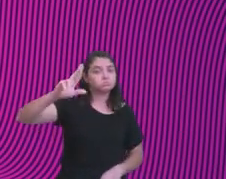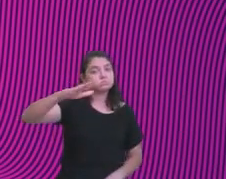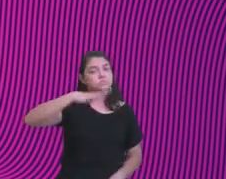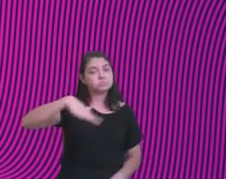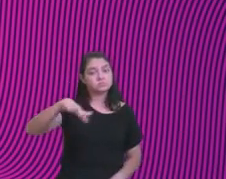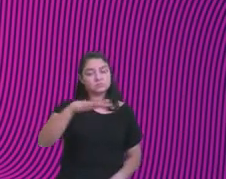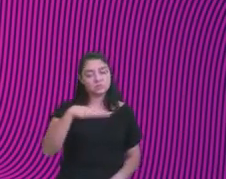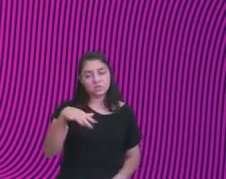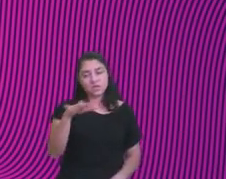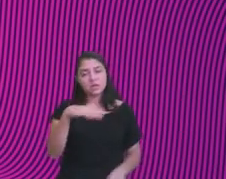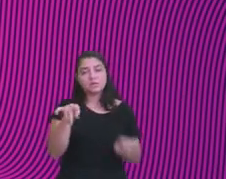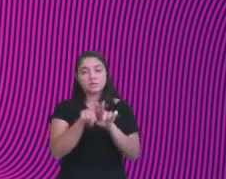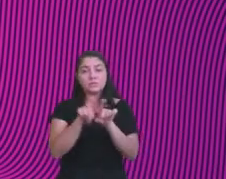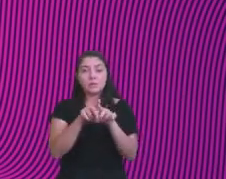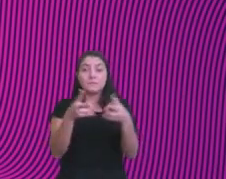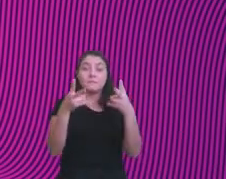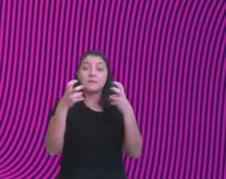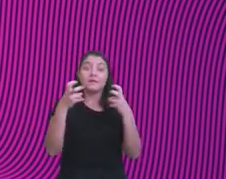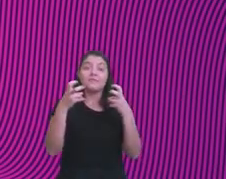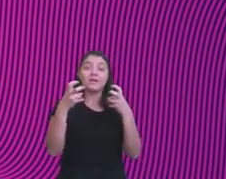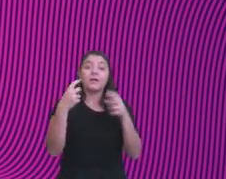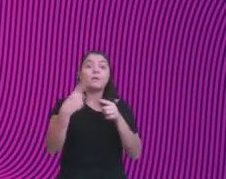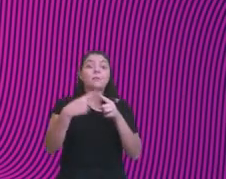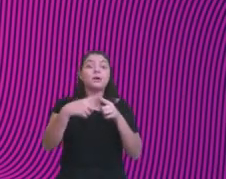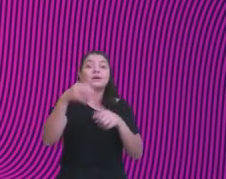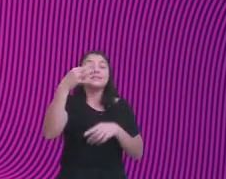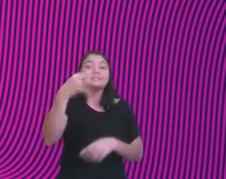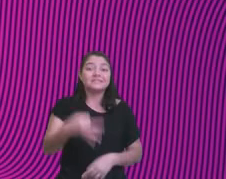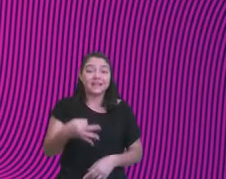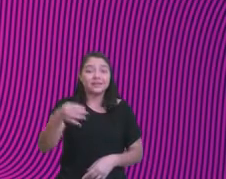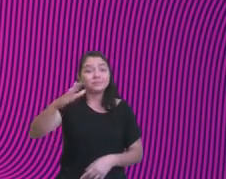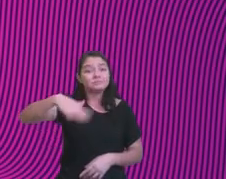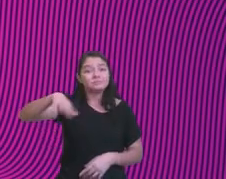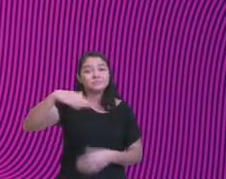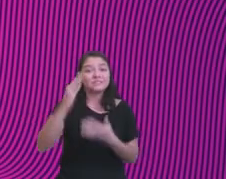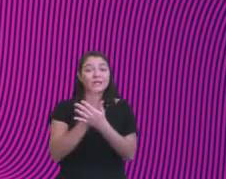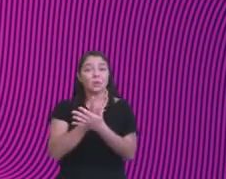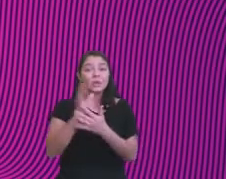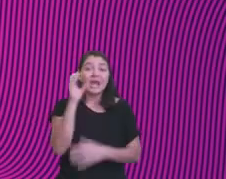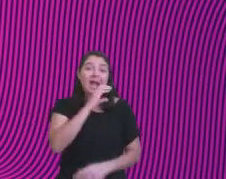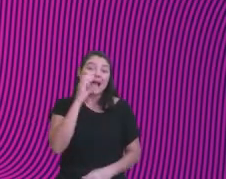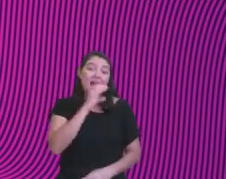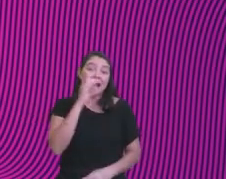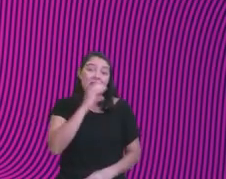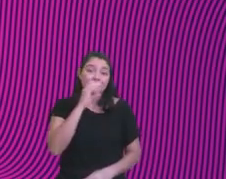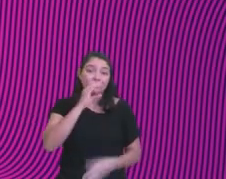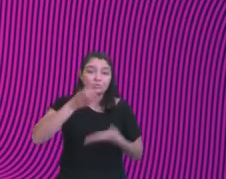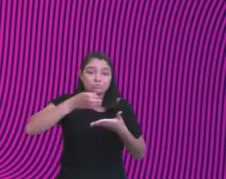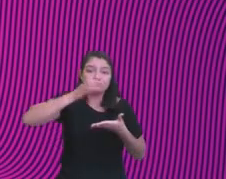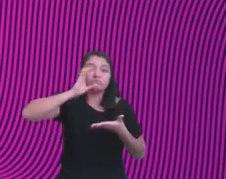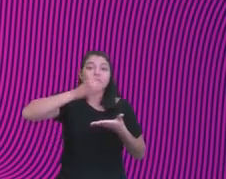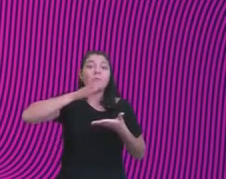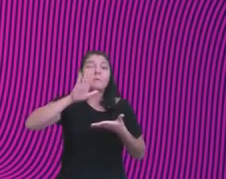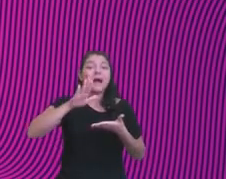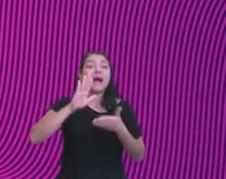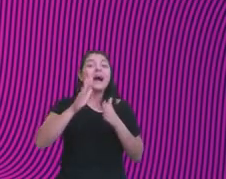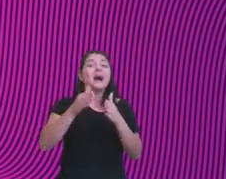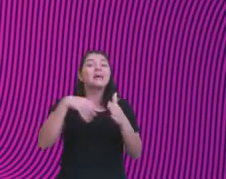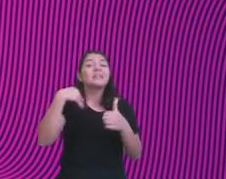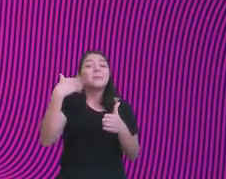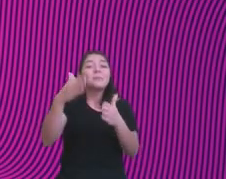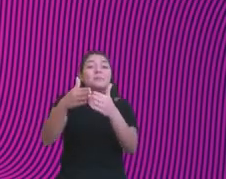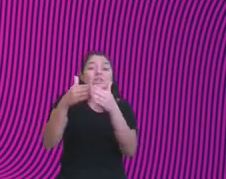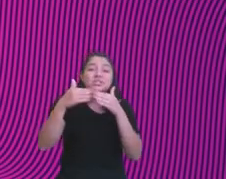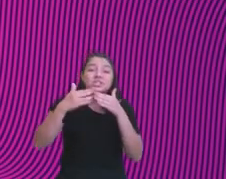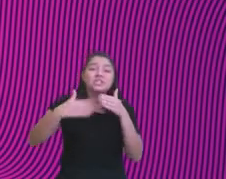para ver, porque acho que assim, porque lógico, o short course ele é rápido, né, só que até você pedir ele, programar, a